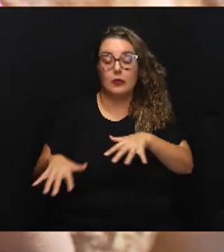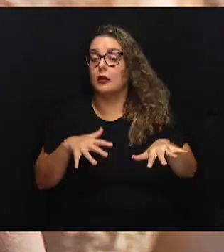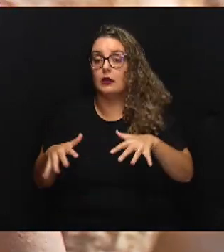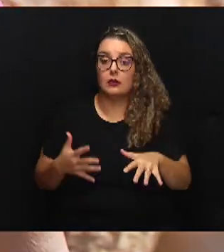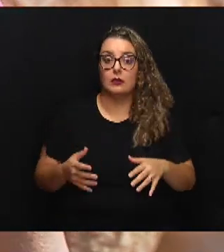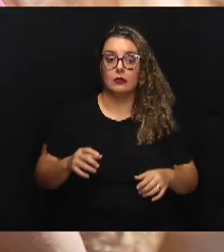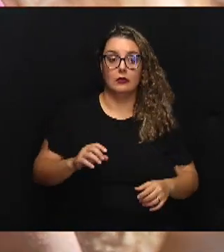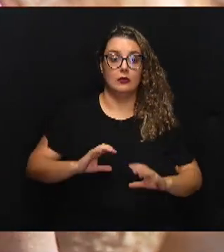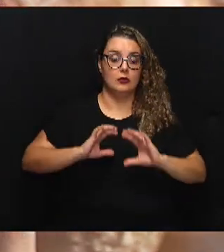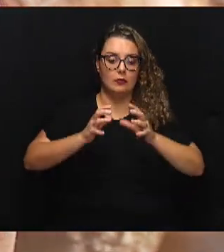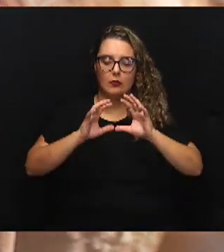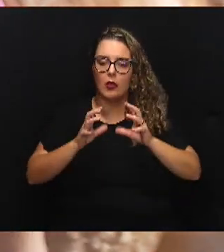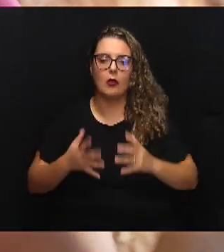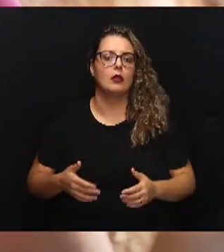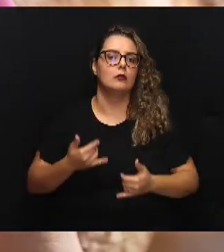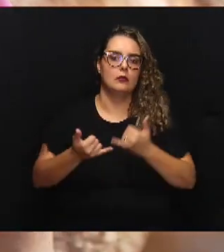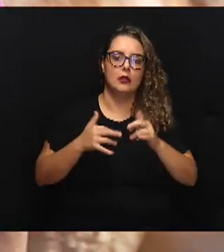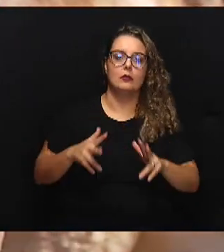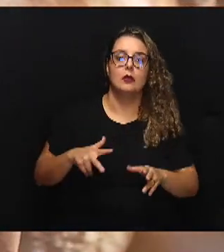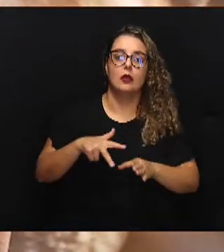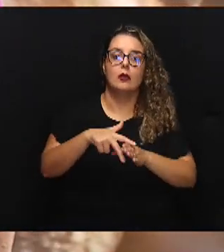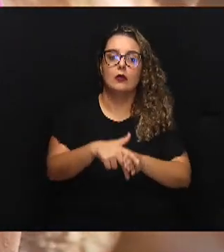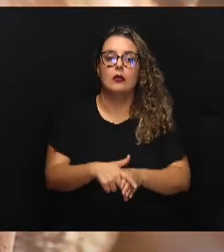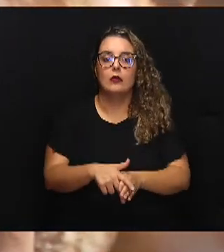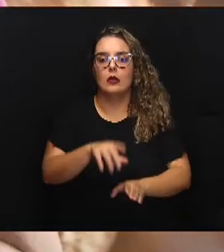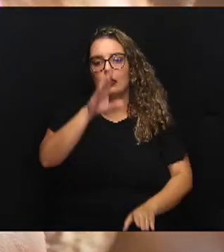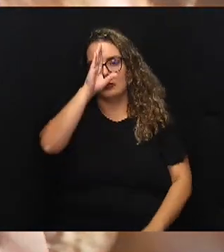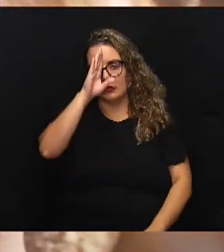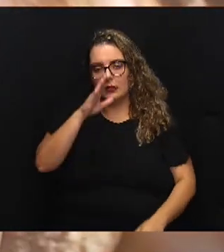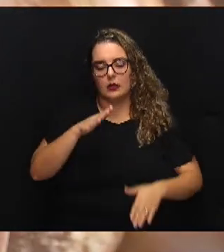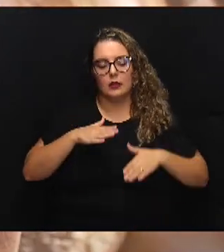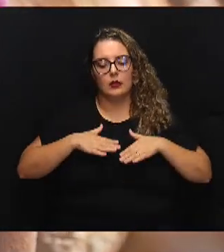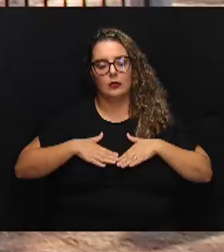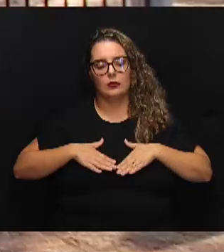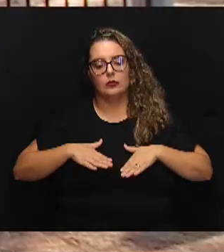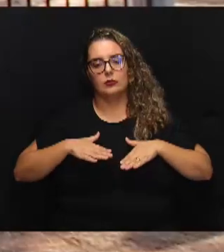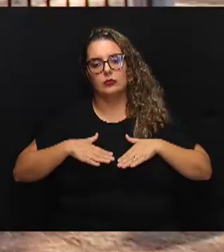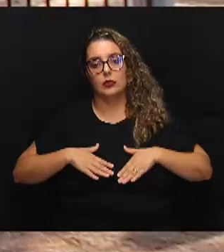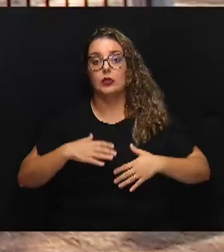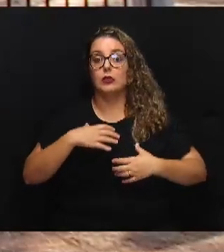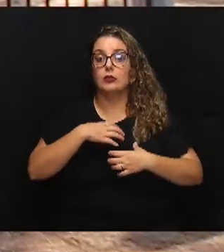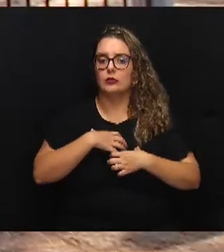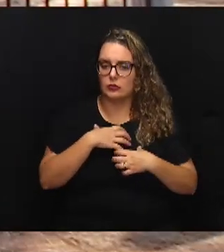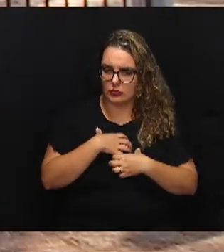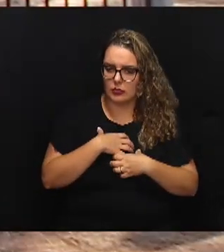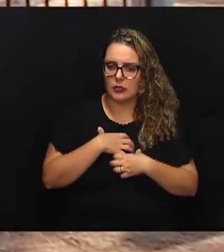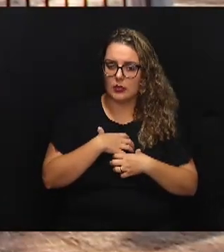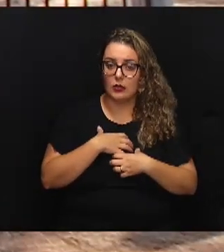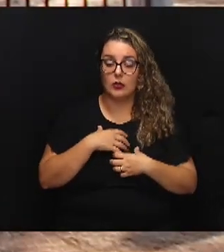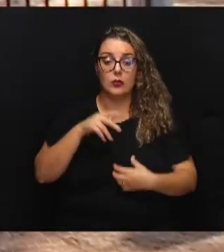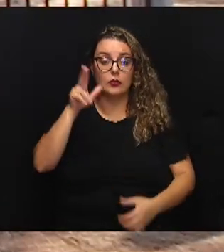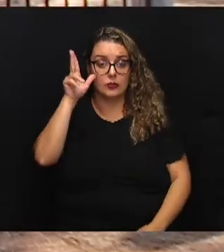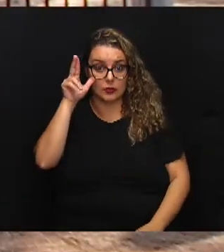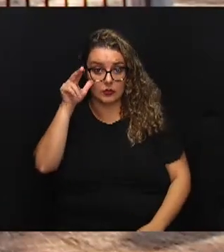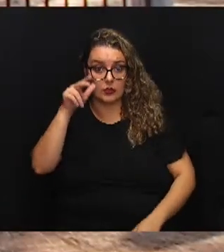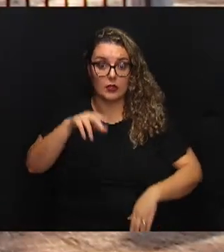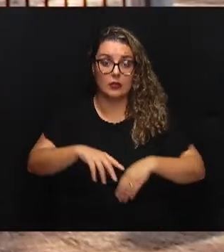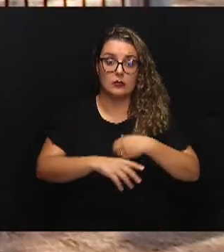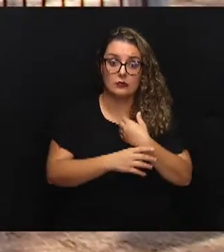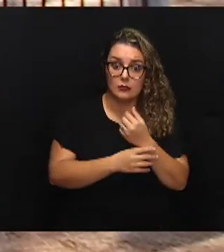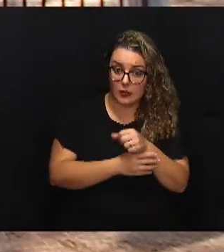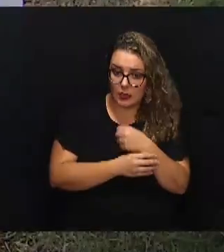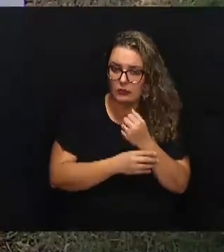bola, brinquedo. Então o essencial do cavalo é a mansidão e o temperamento. Os cavalos da ecoterapia, eles têm uma